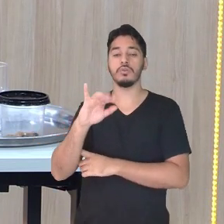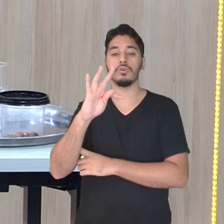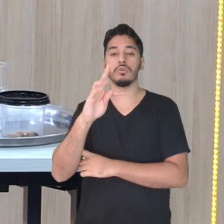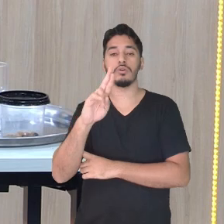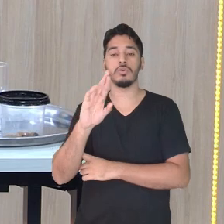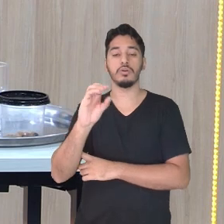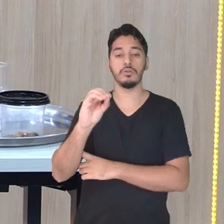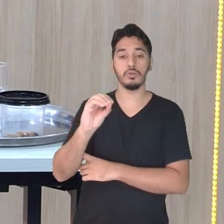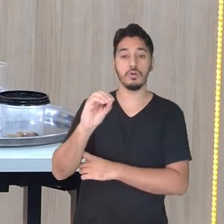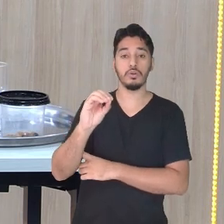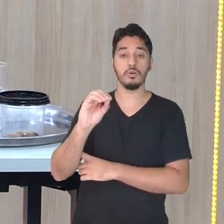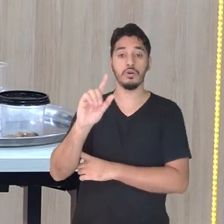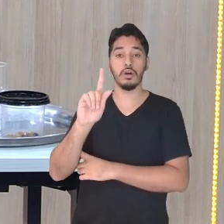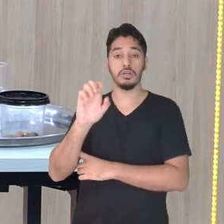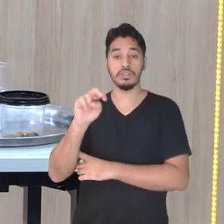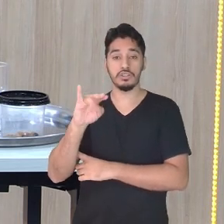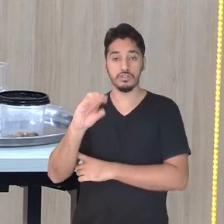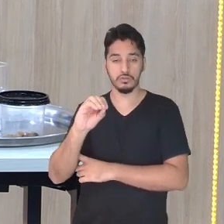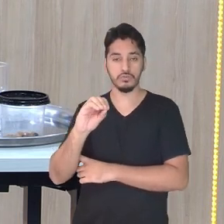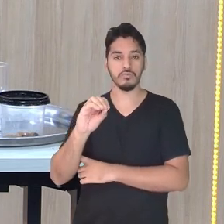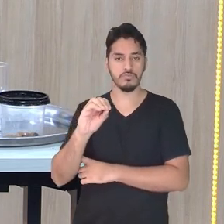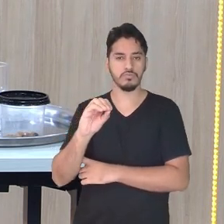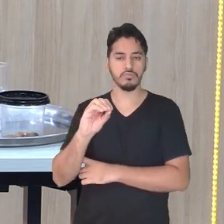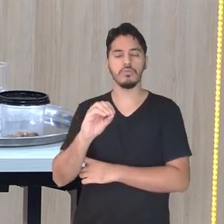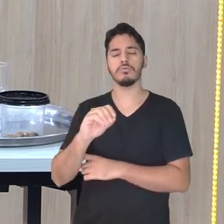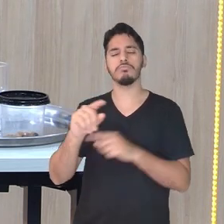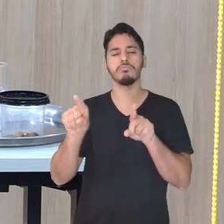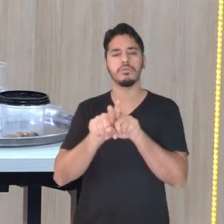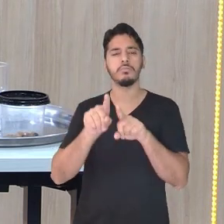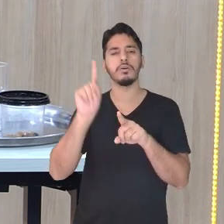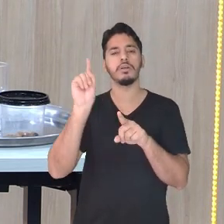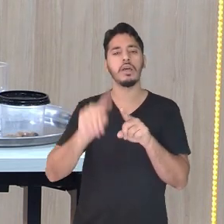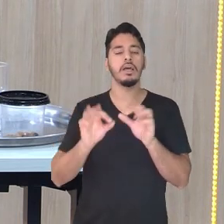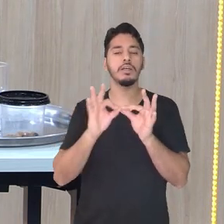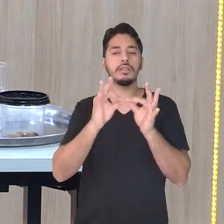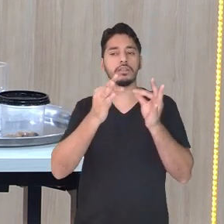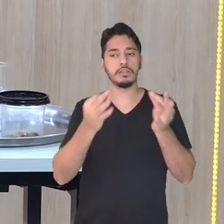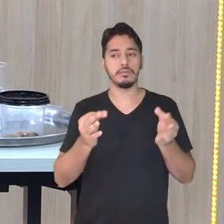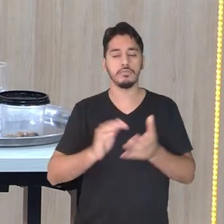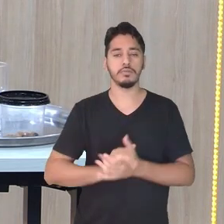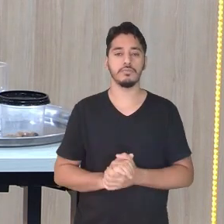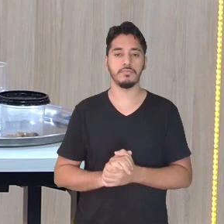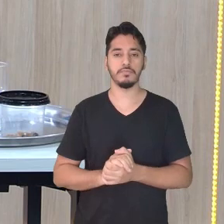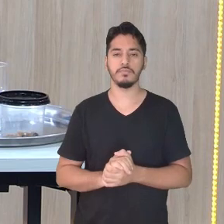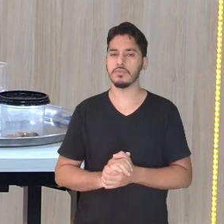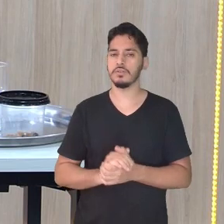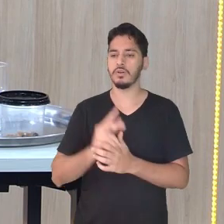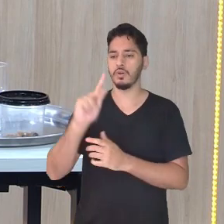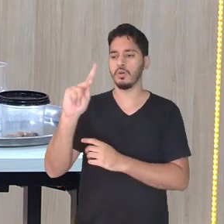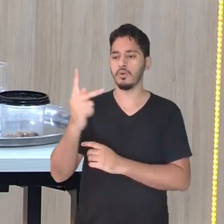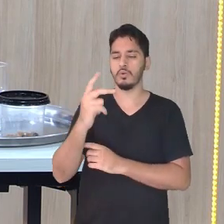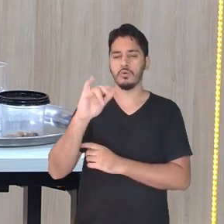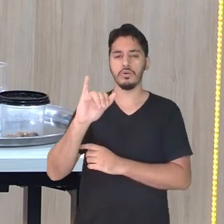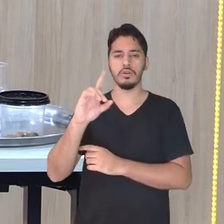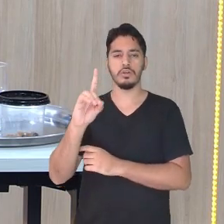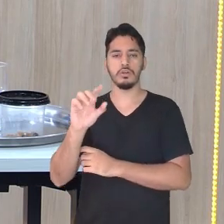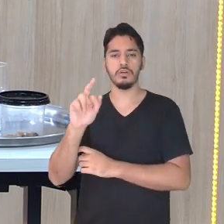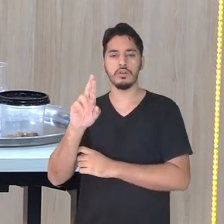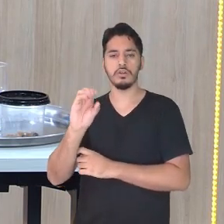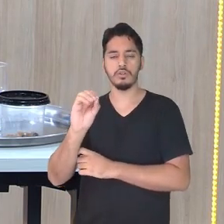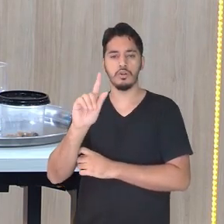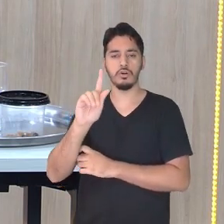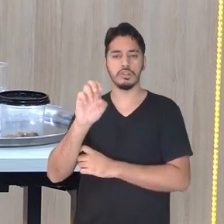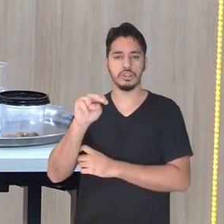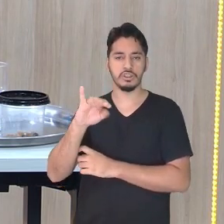no nosso ar atmosférico. N2, também uma substância simples. E o hidrogênio,